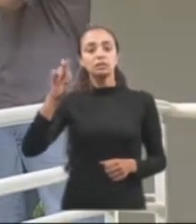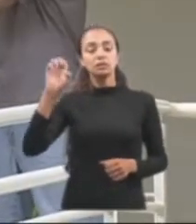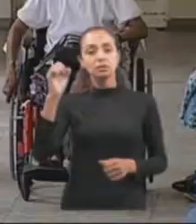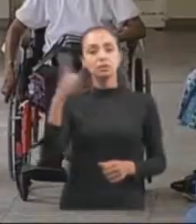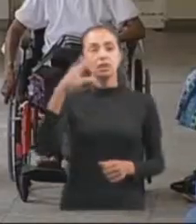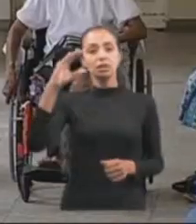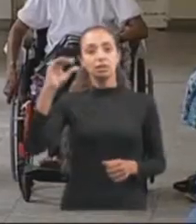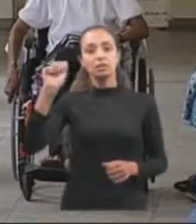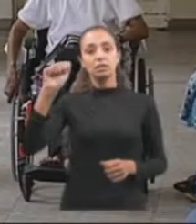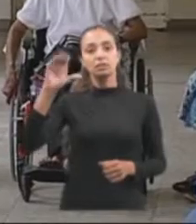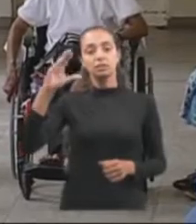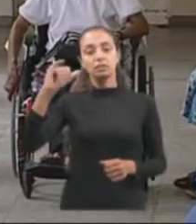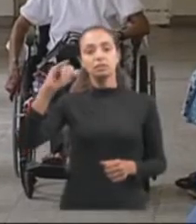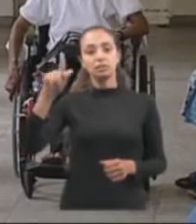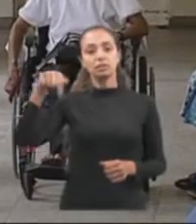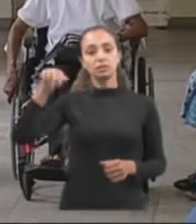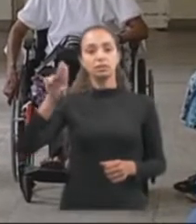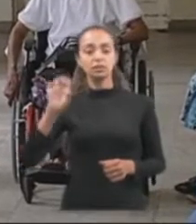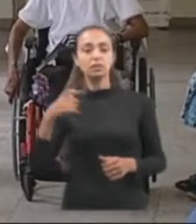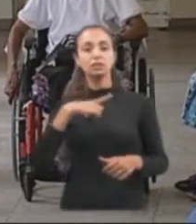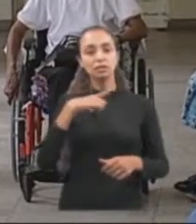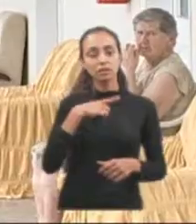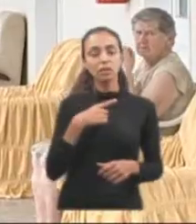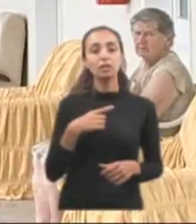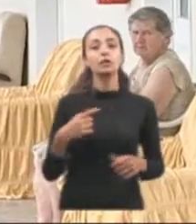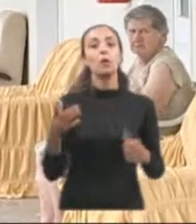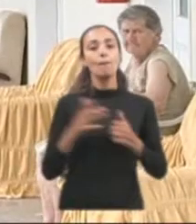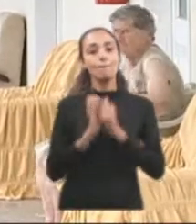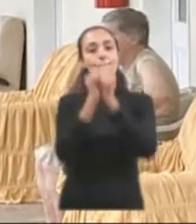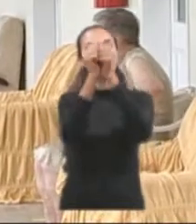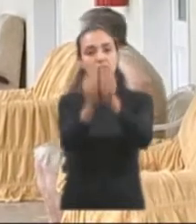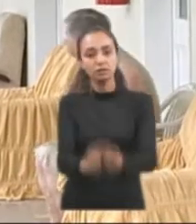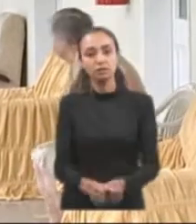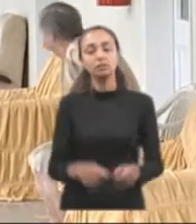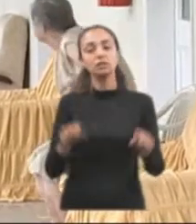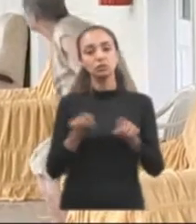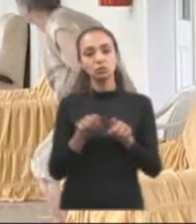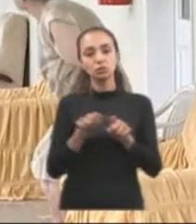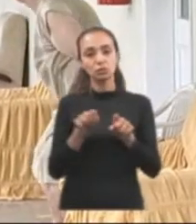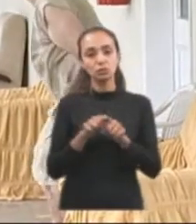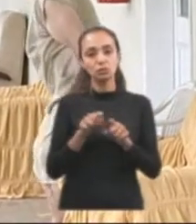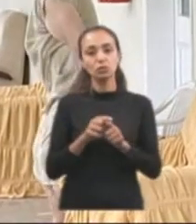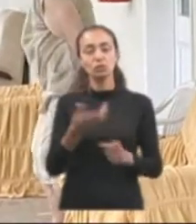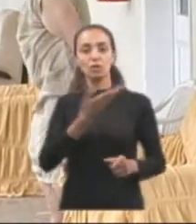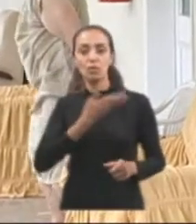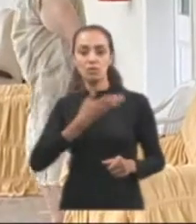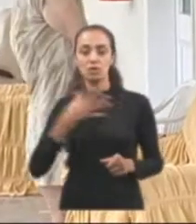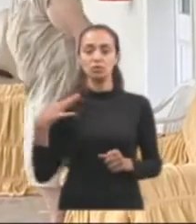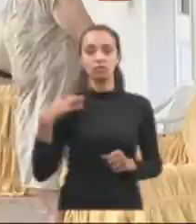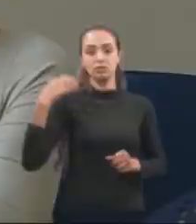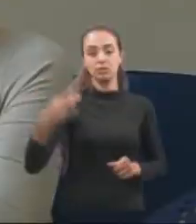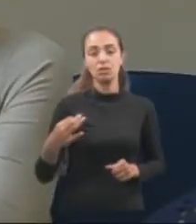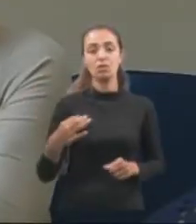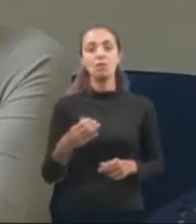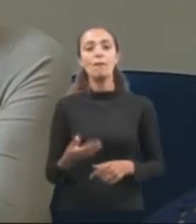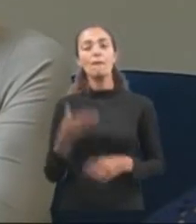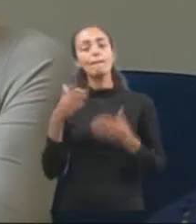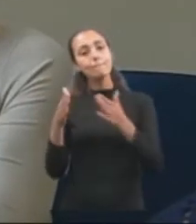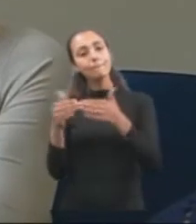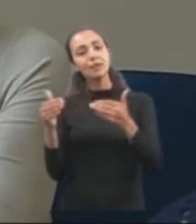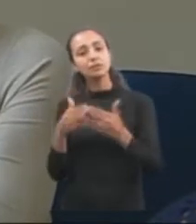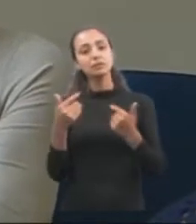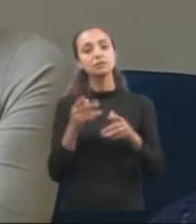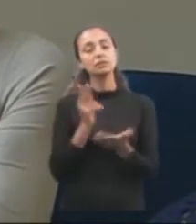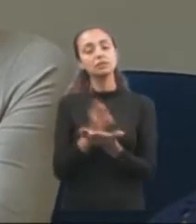com a ONG Parceiros Voluntários que possibilita o trabalho dos voluntários junto à instituição. Nós pedimos sempre que as pessoas se dirijam a